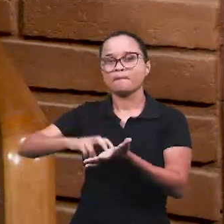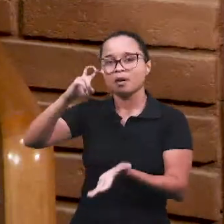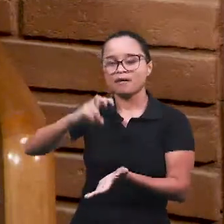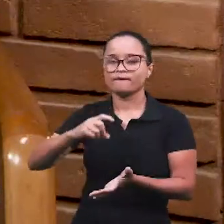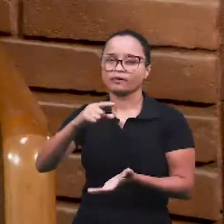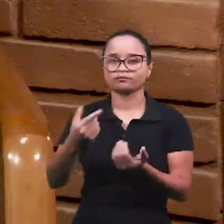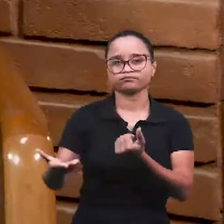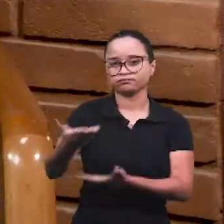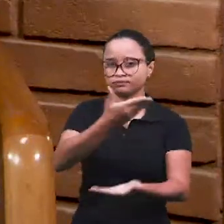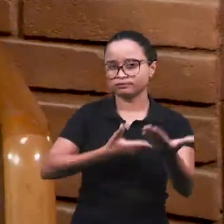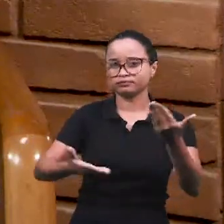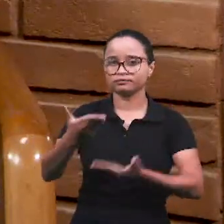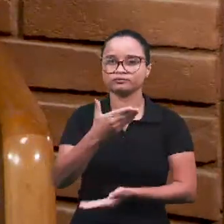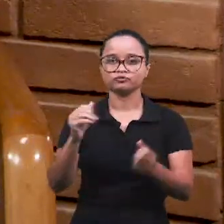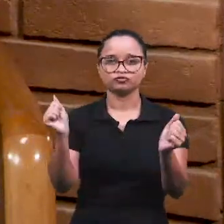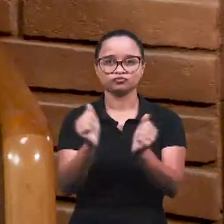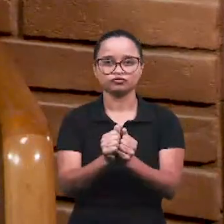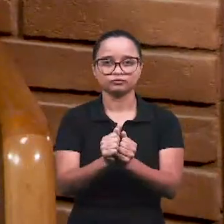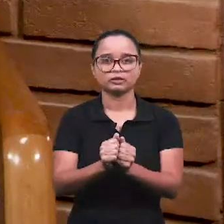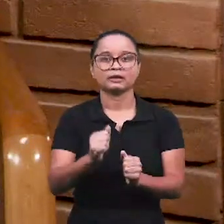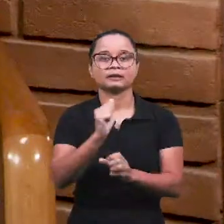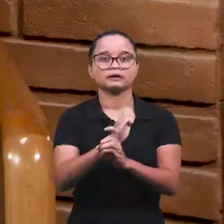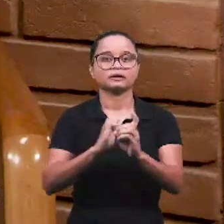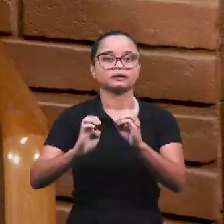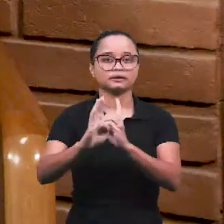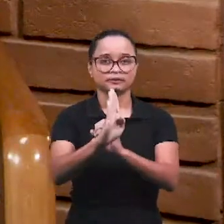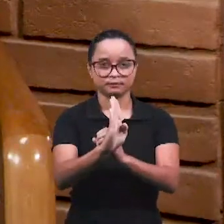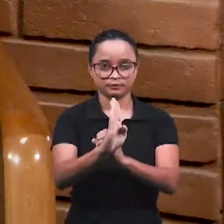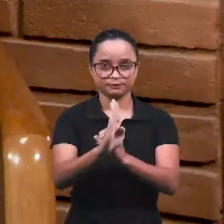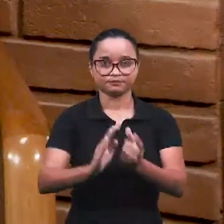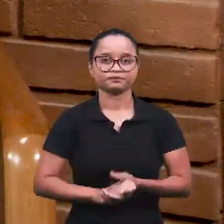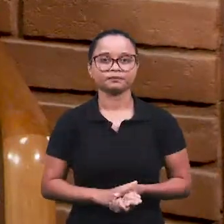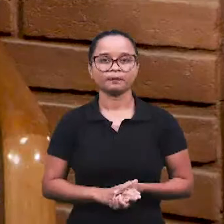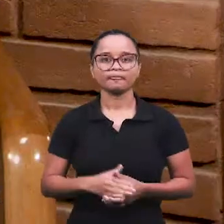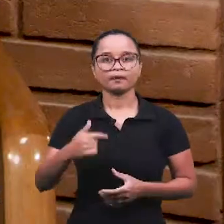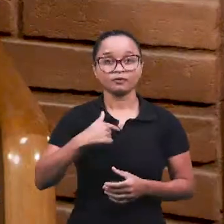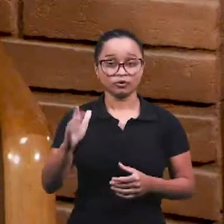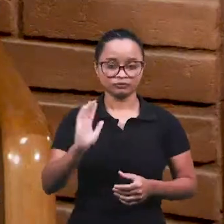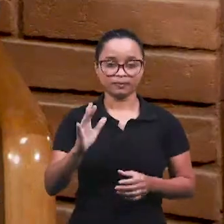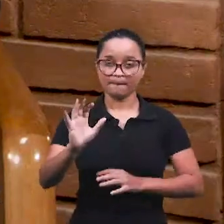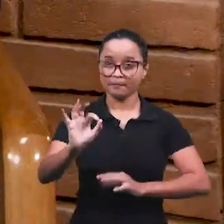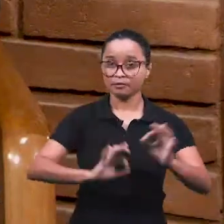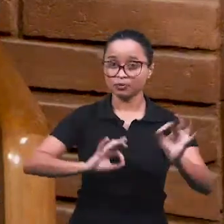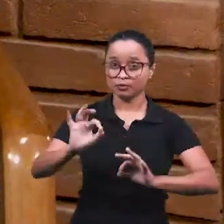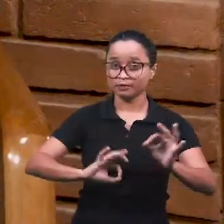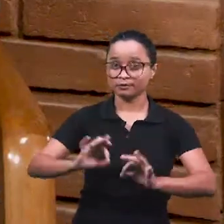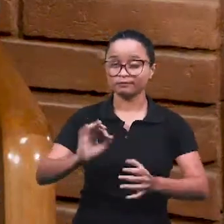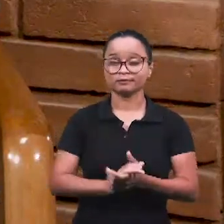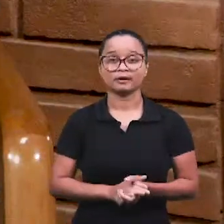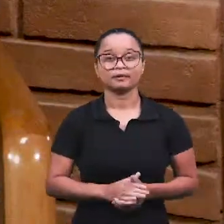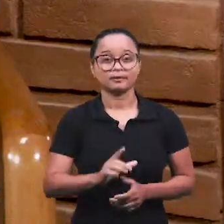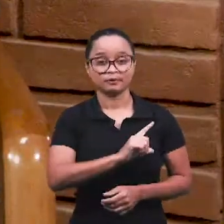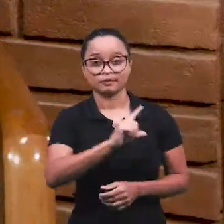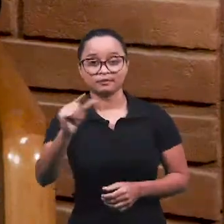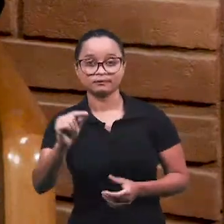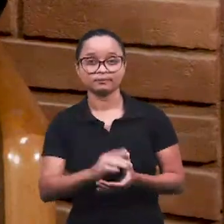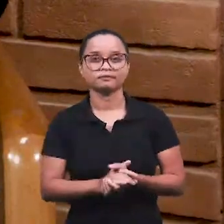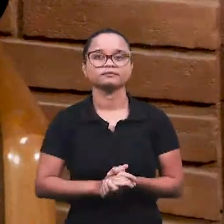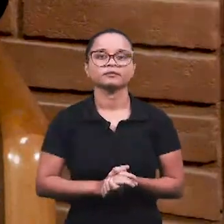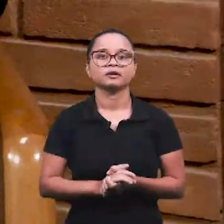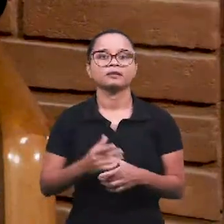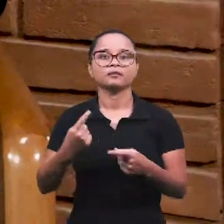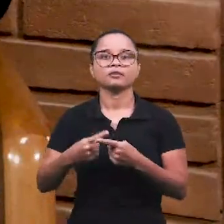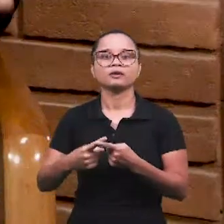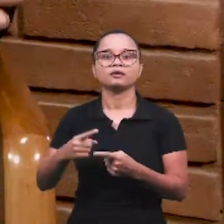manhã, você poder participar conosco da Escola Bíblica Dominical. E eu já estou me preparando para sair daqui e